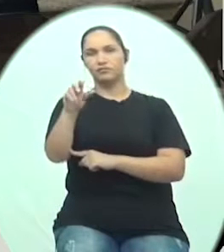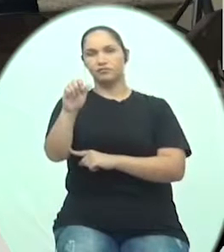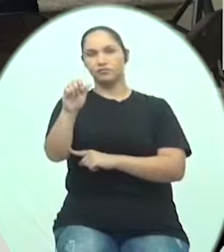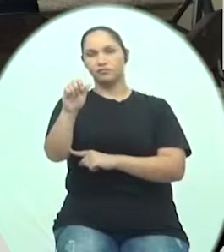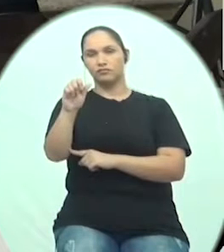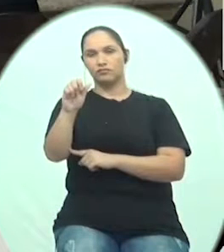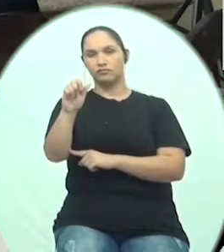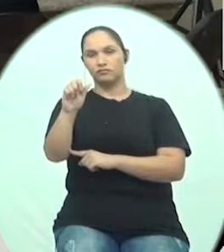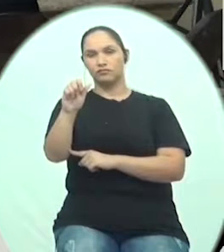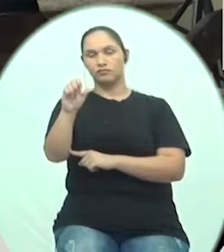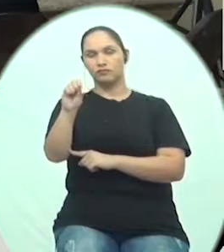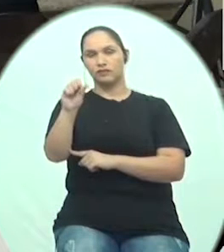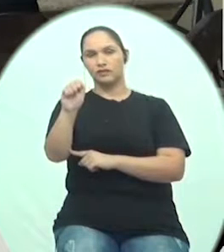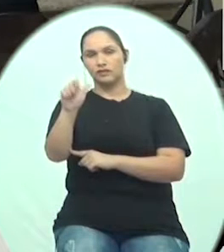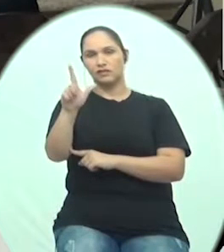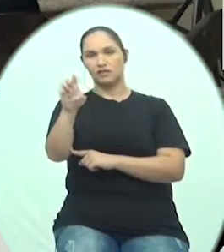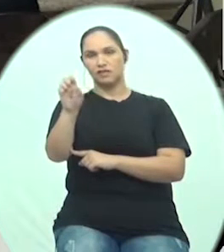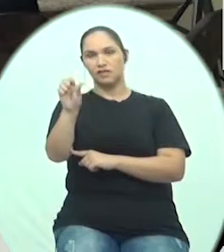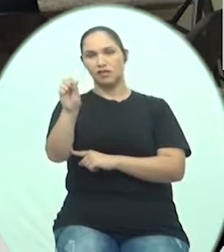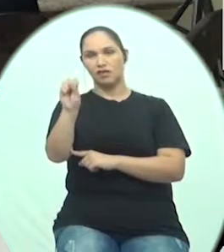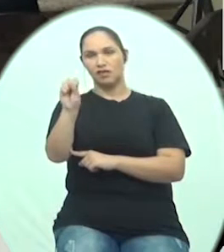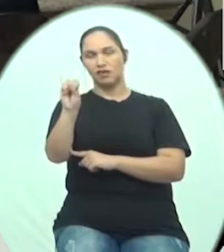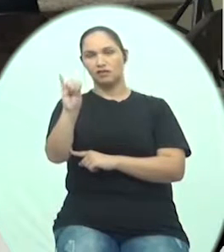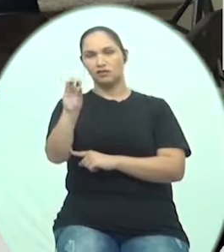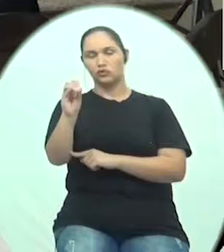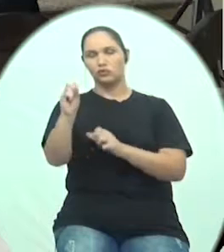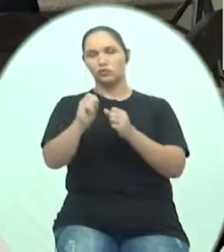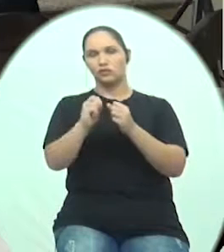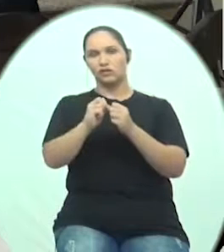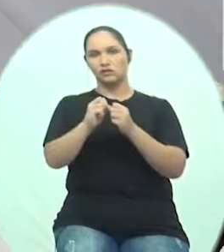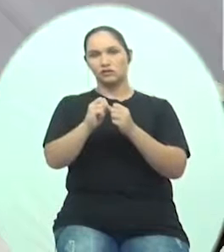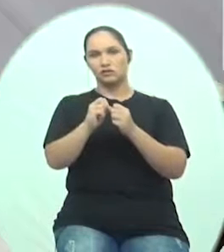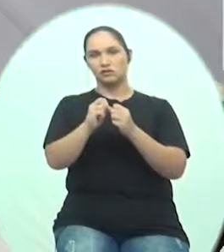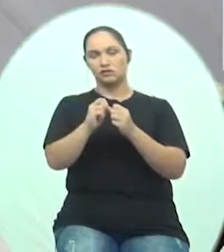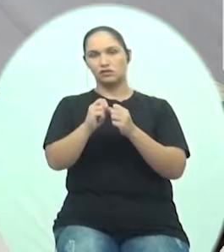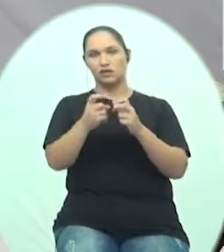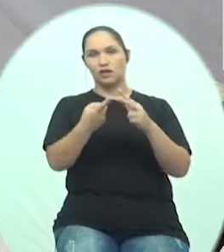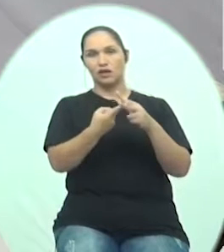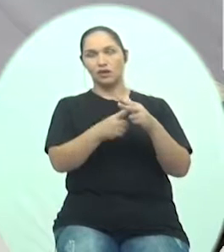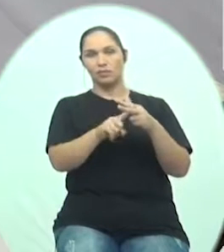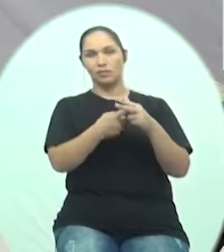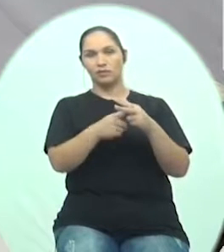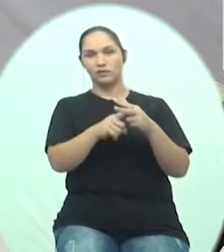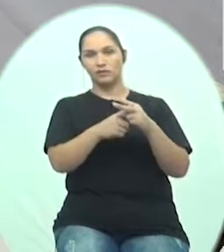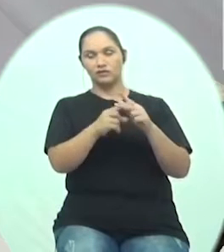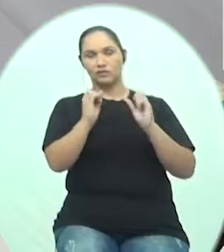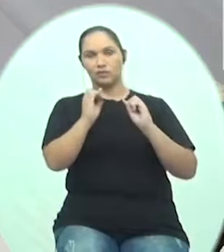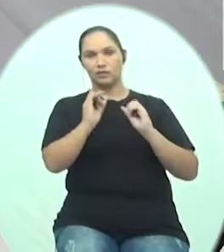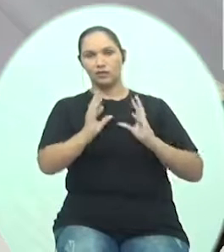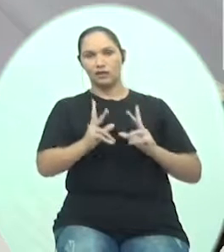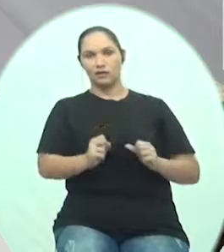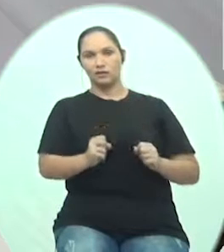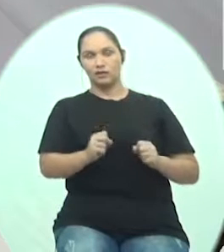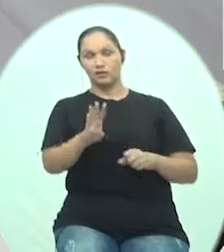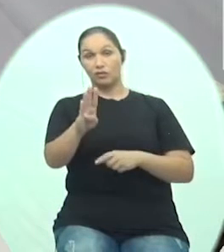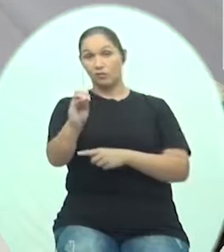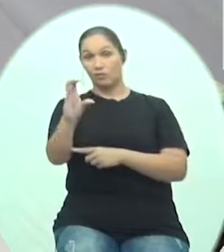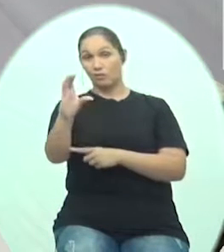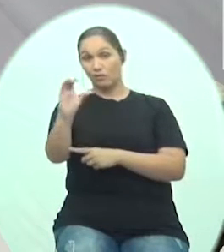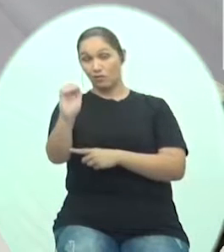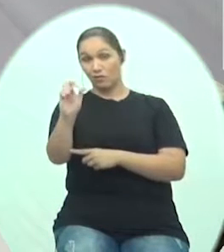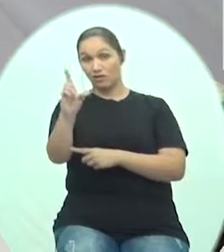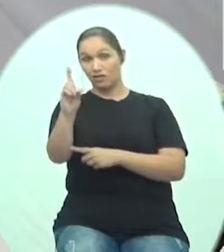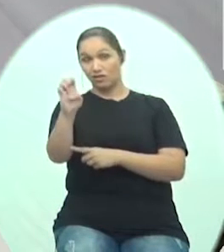autor Vereador salé Lima assunto Manutenção e limpeza das bocas de lobos existentes na Rua